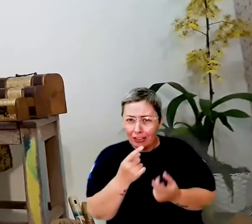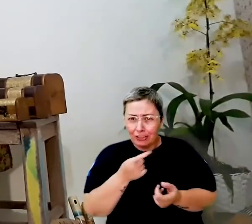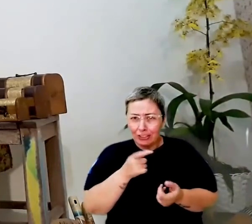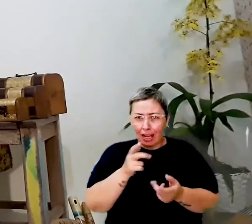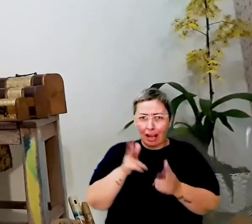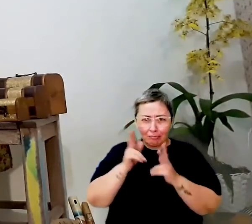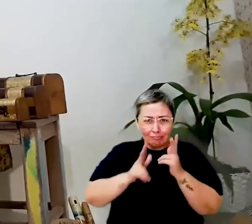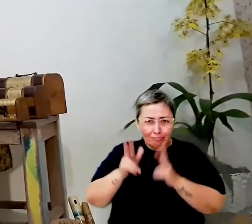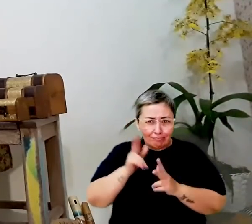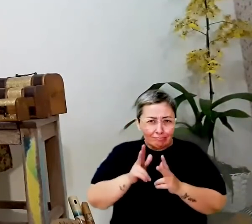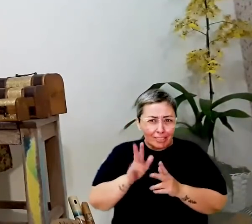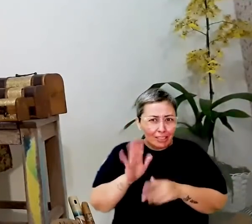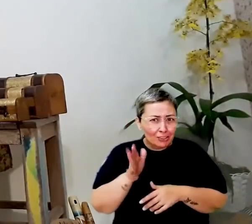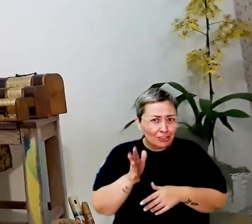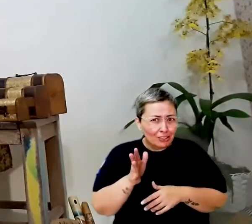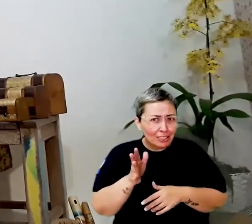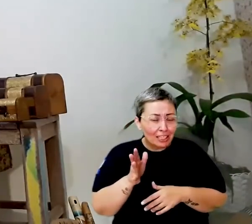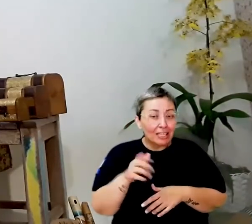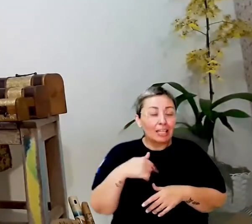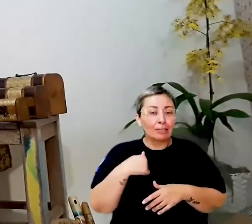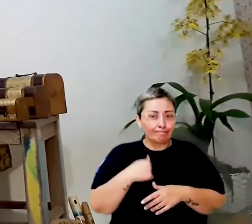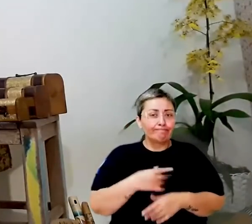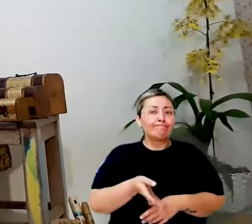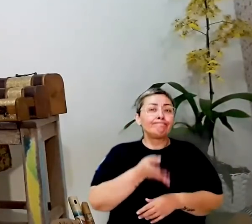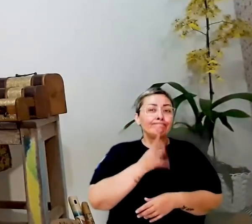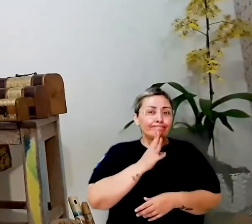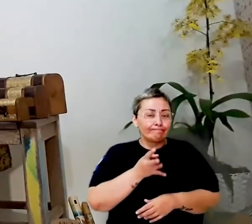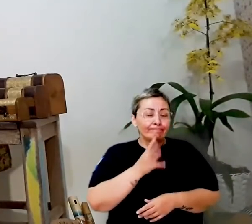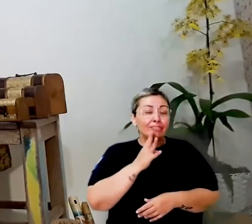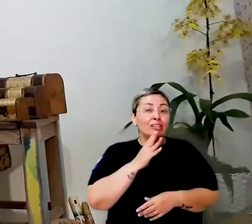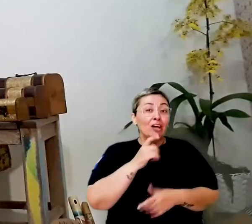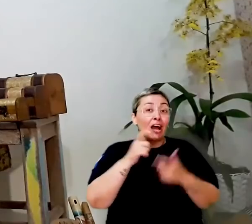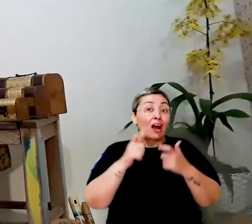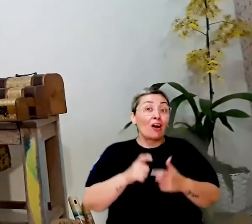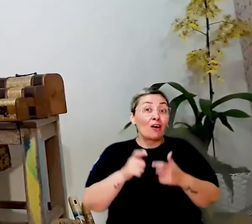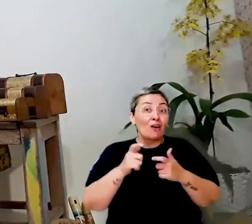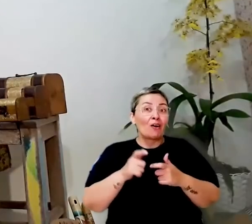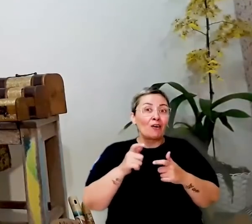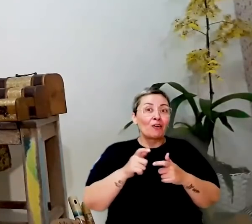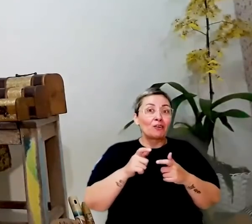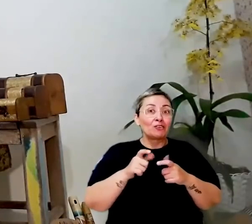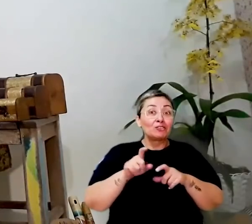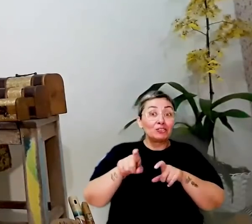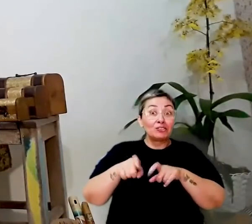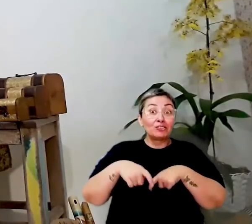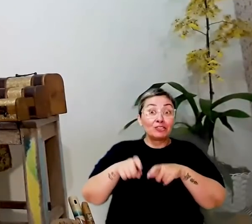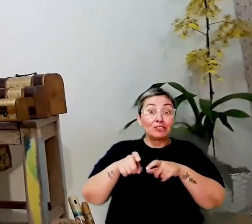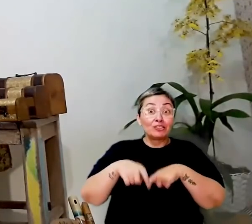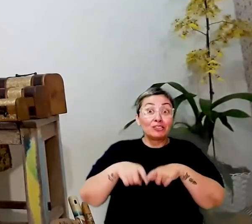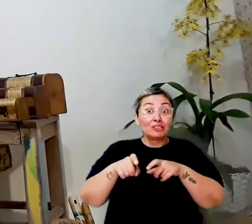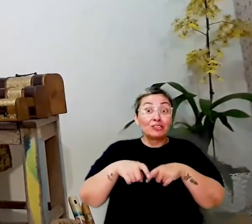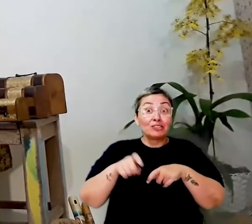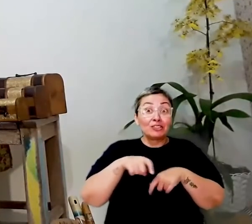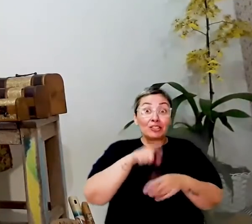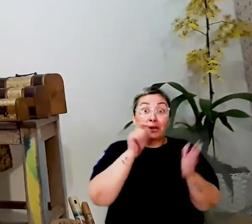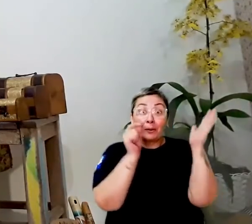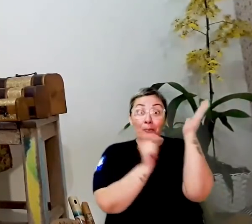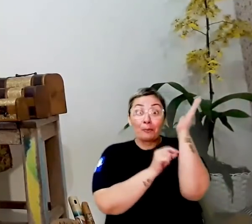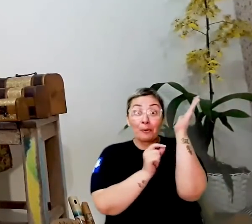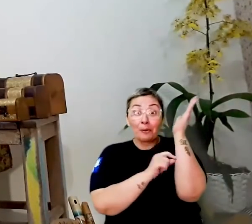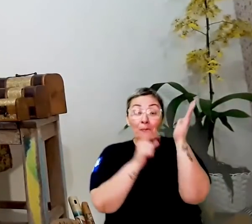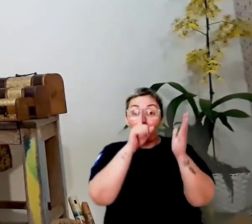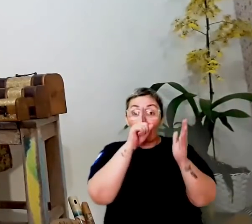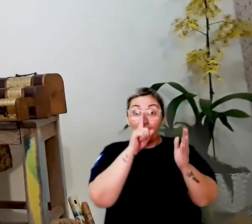ouviu falar da Cuca? Eu conheci a Cuca, sabe onde? No sítio do Pica-Pau Amarelo, de Monteiro